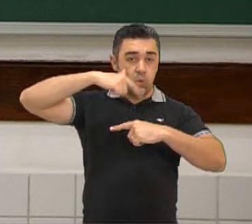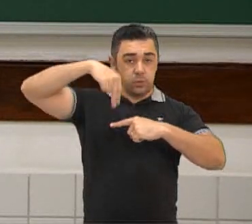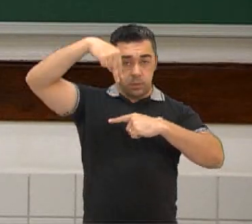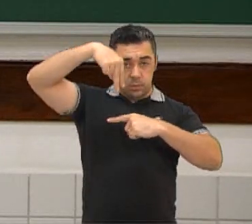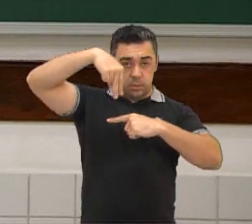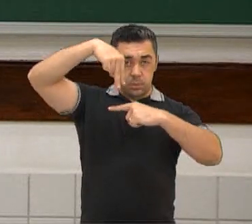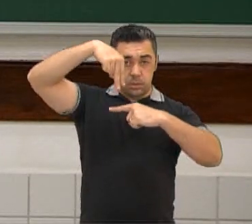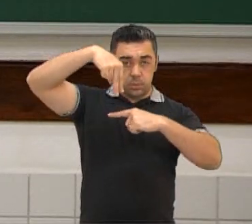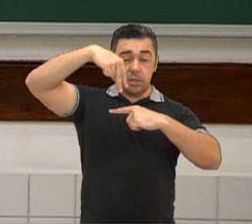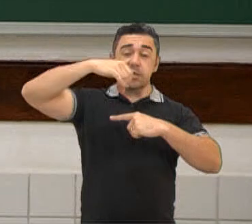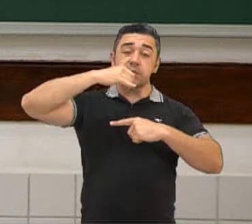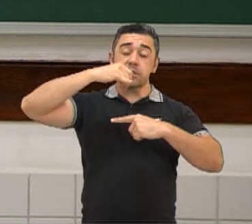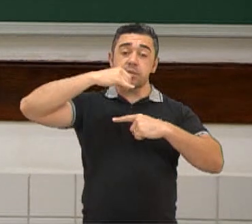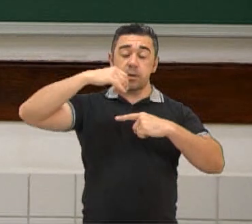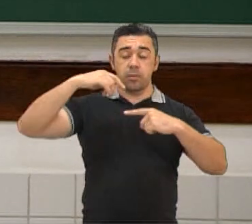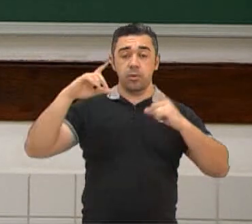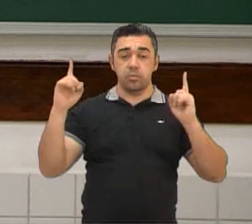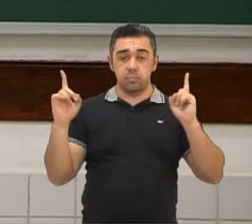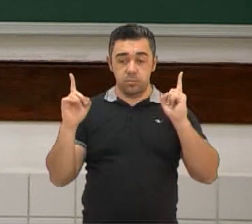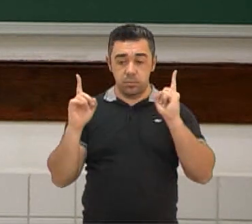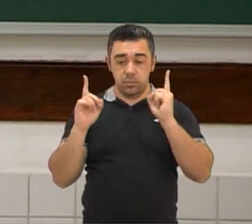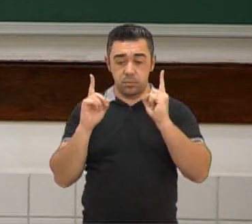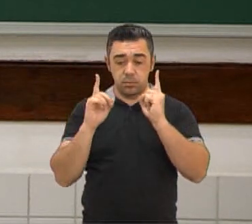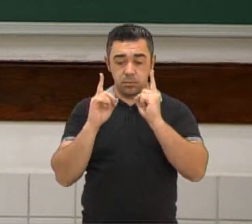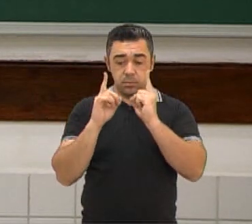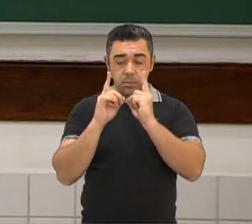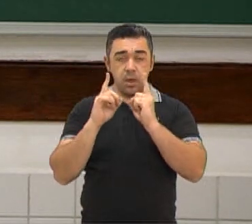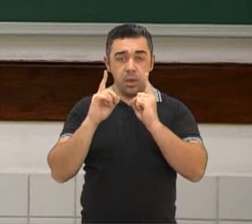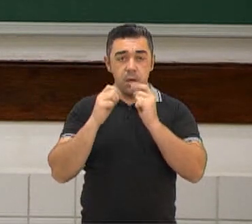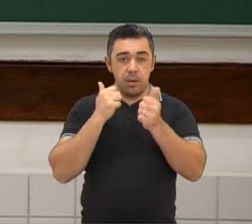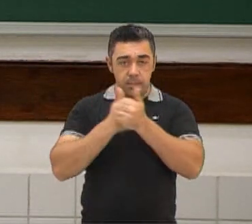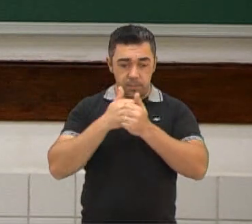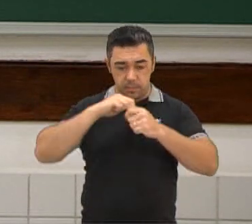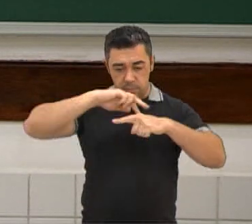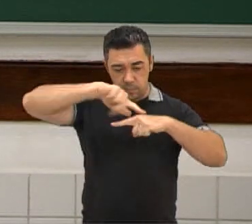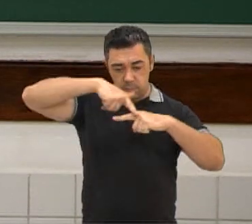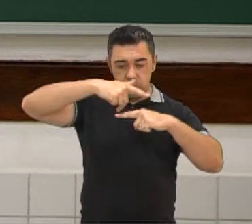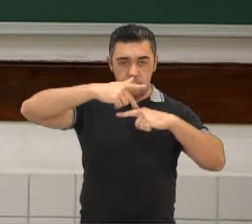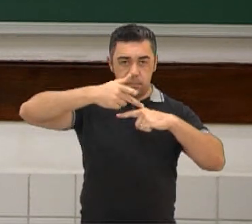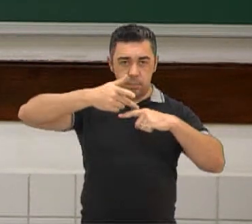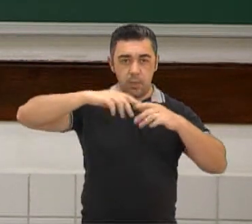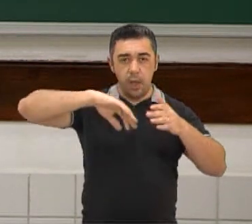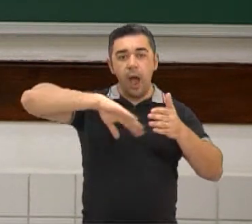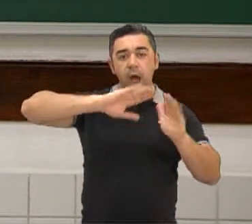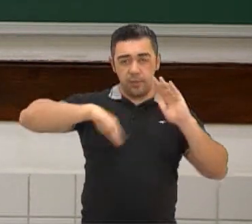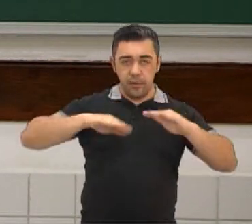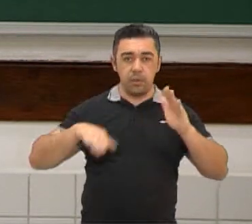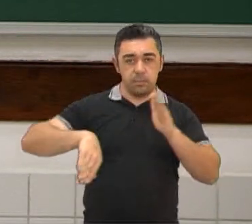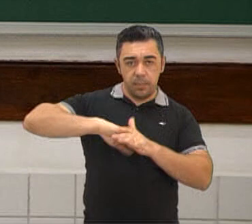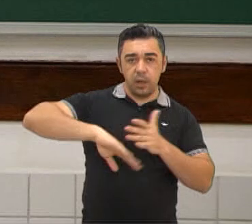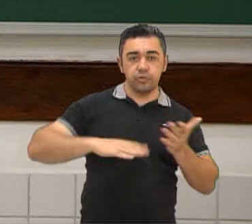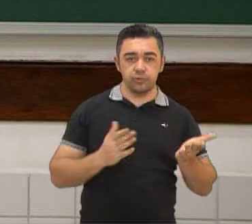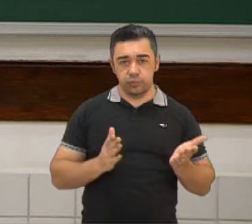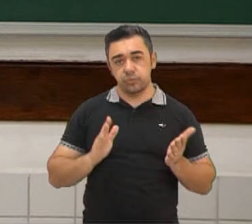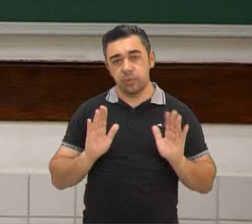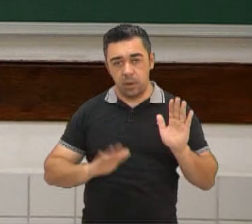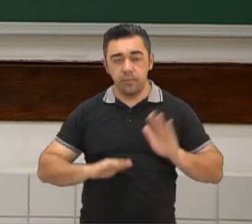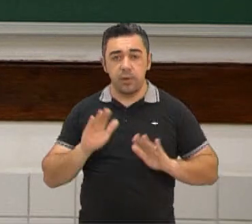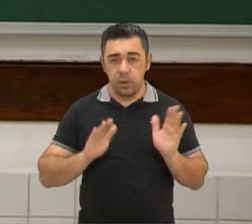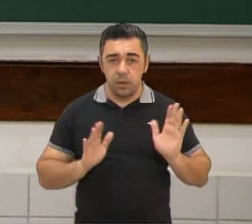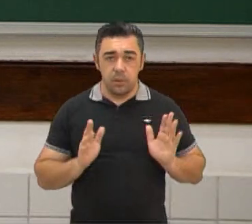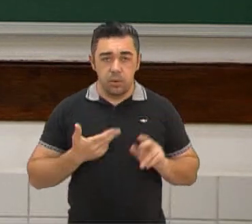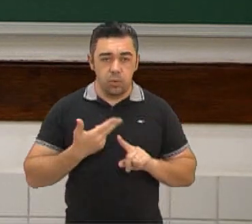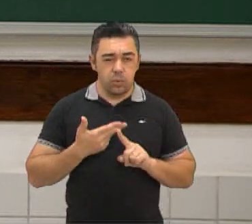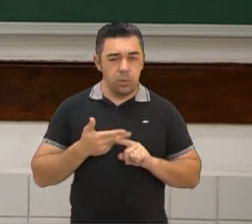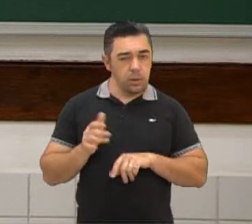em equilíbrio. E acaba que nesse movimento, quando chega um adversário meio próximo, ele pode até,